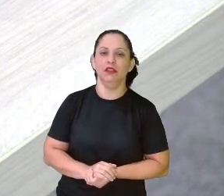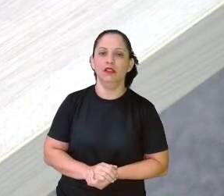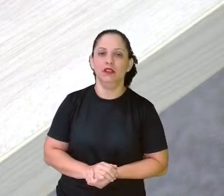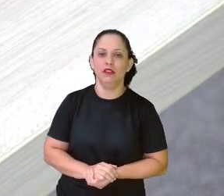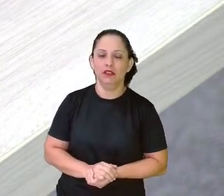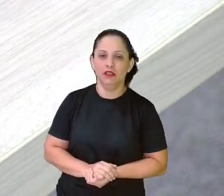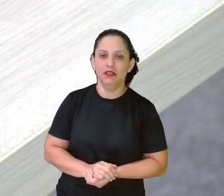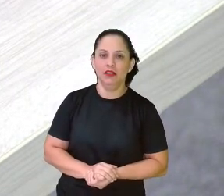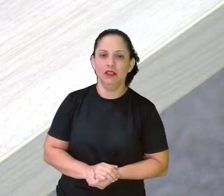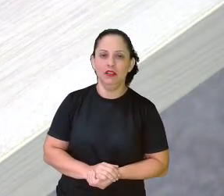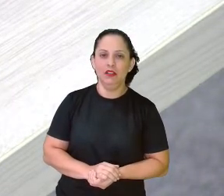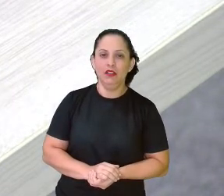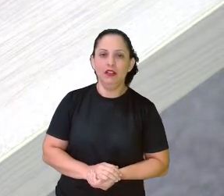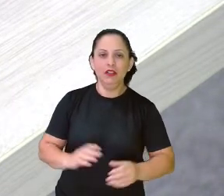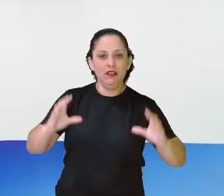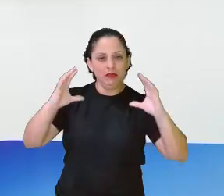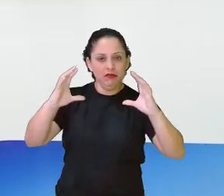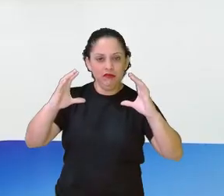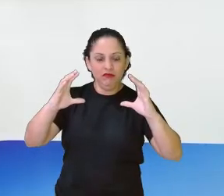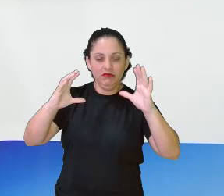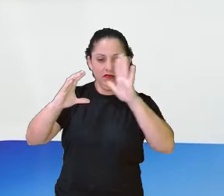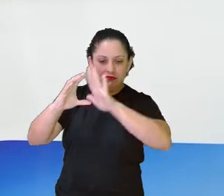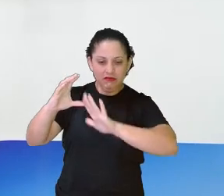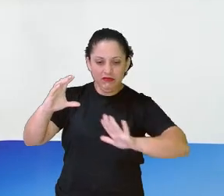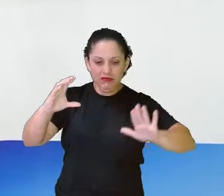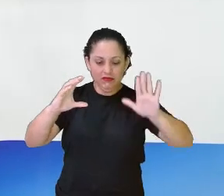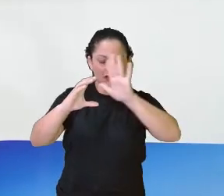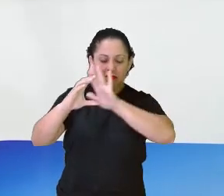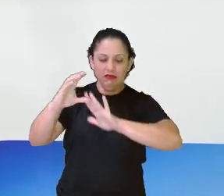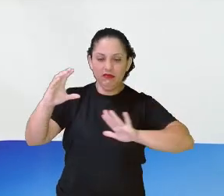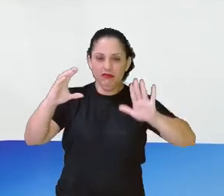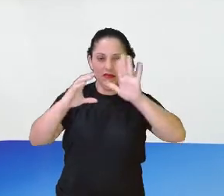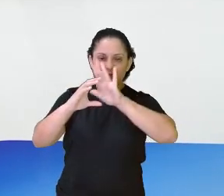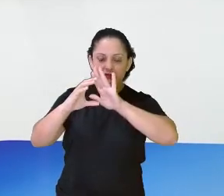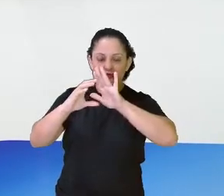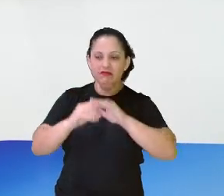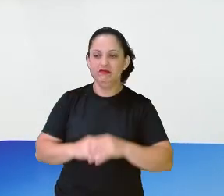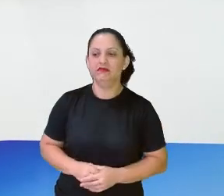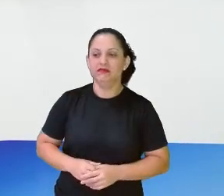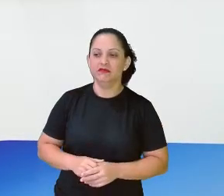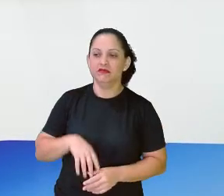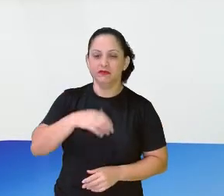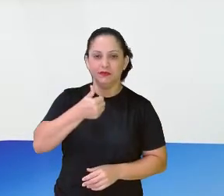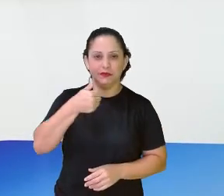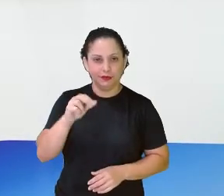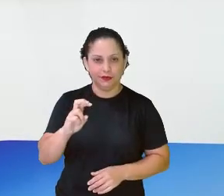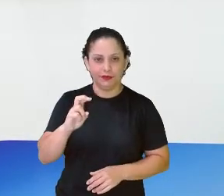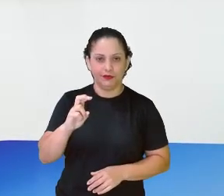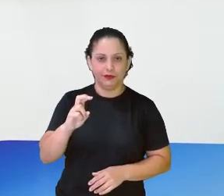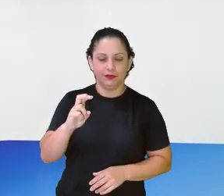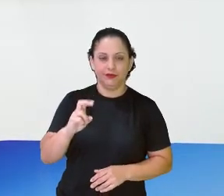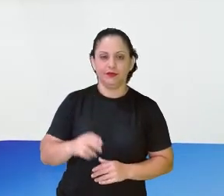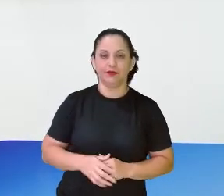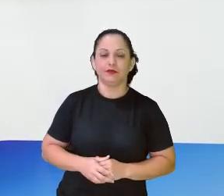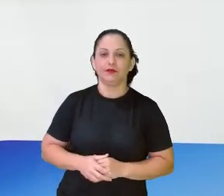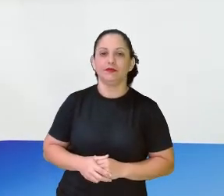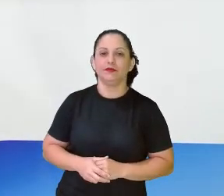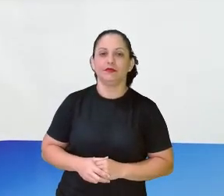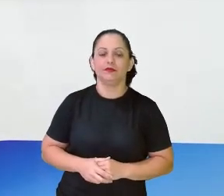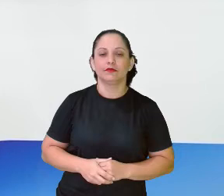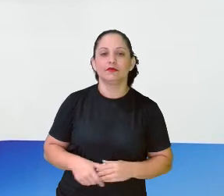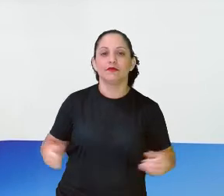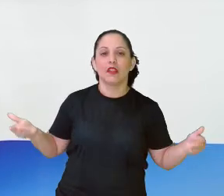Aqui, no caso, seria o meu inteiro. O meu número inteiro, a minha quantidade total, 15. Que eu